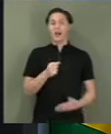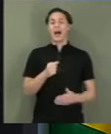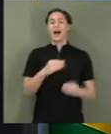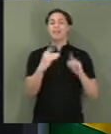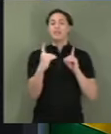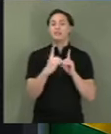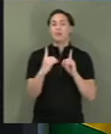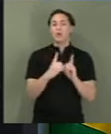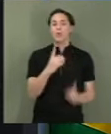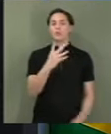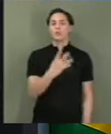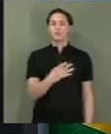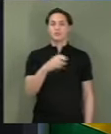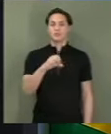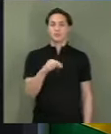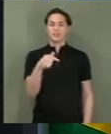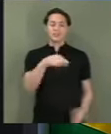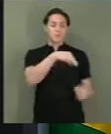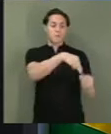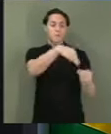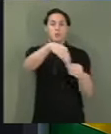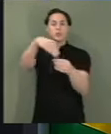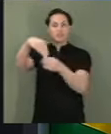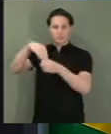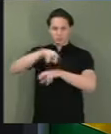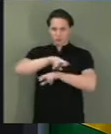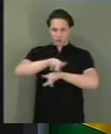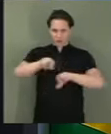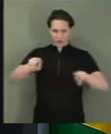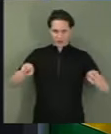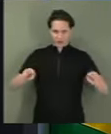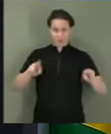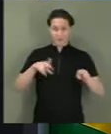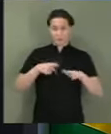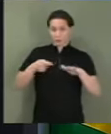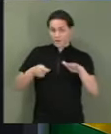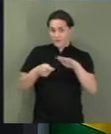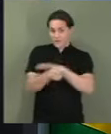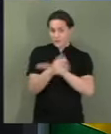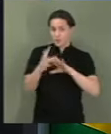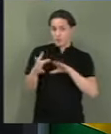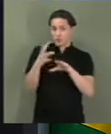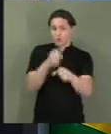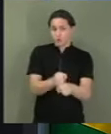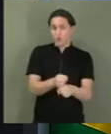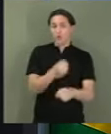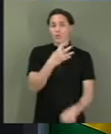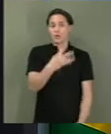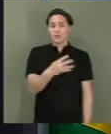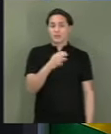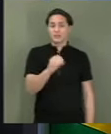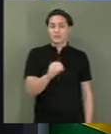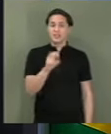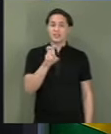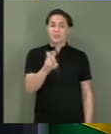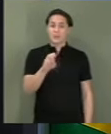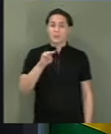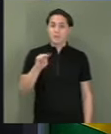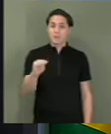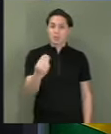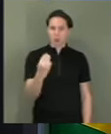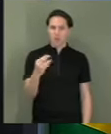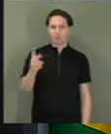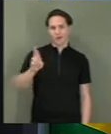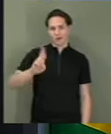do Estado investimento que totalizou 405 milhões de